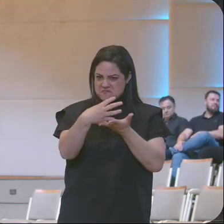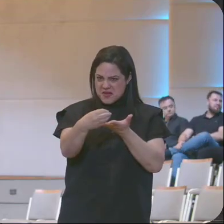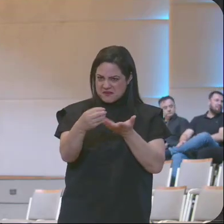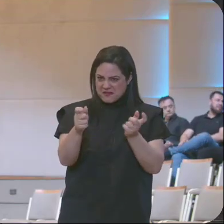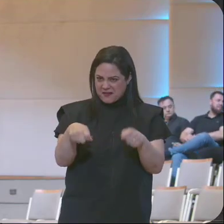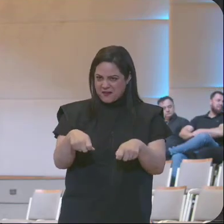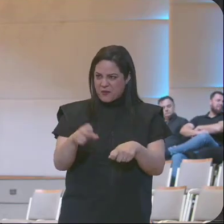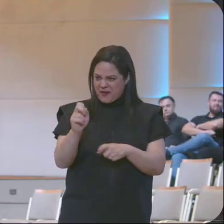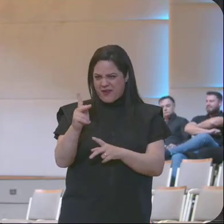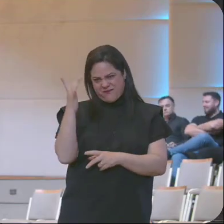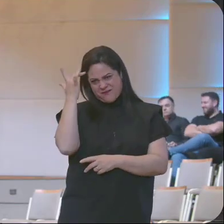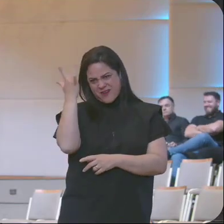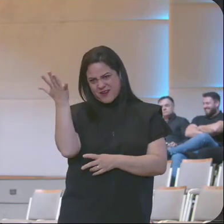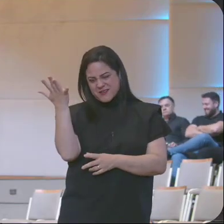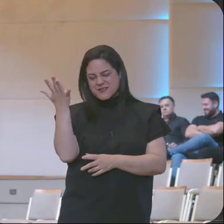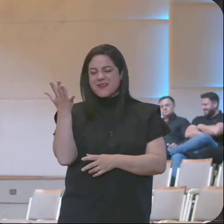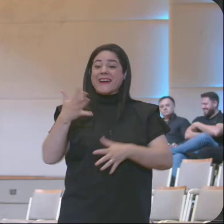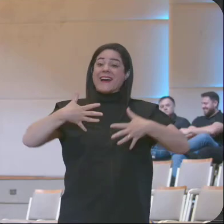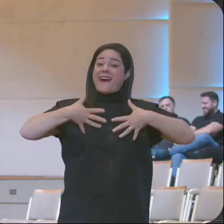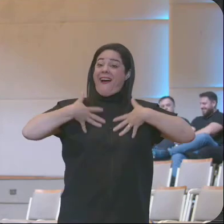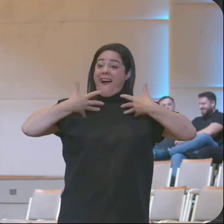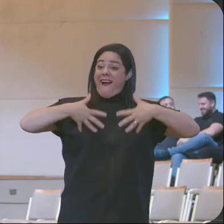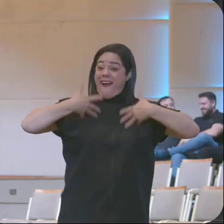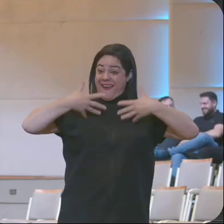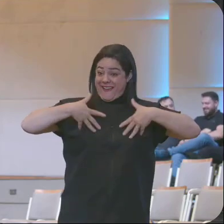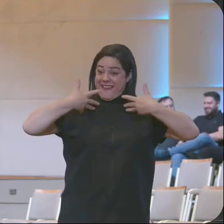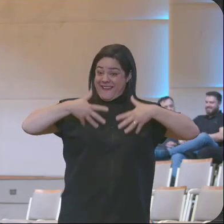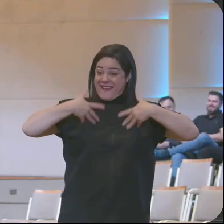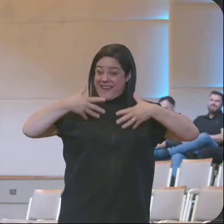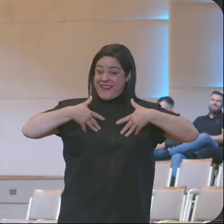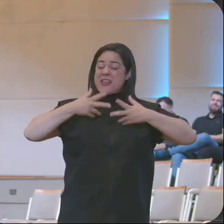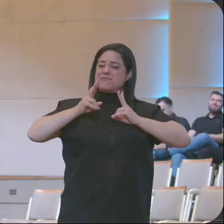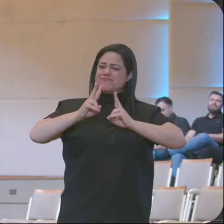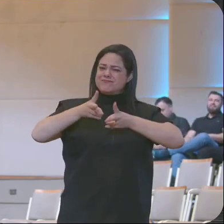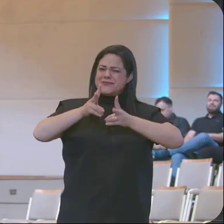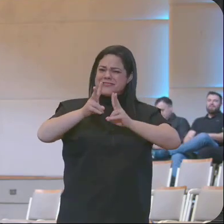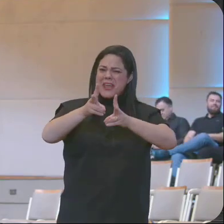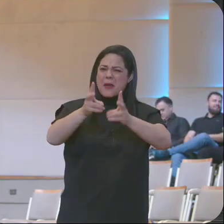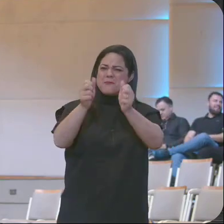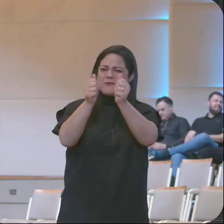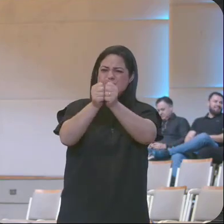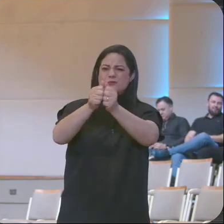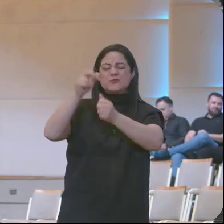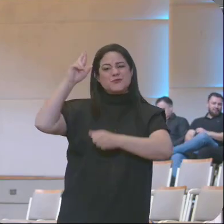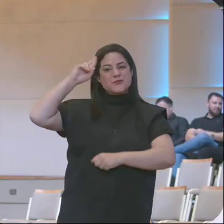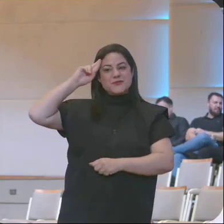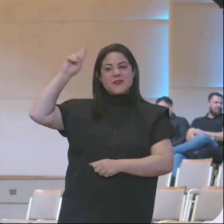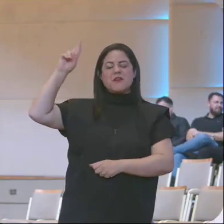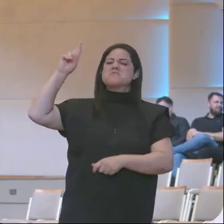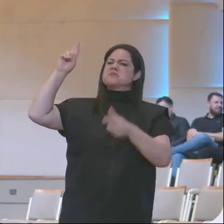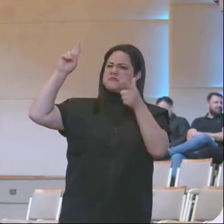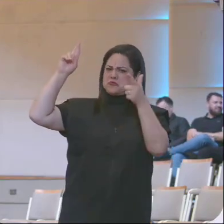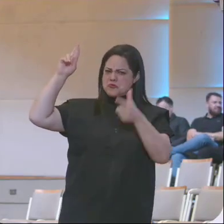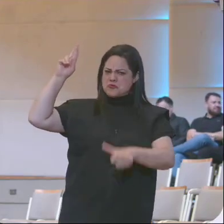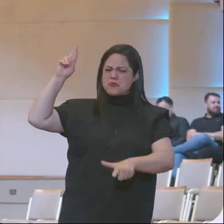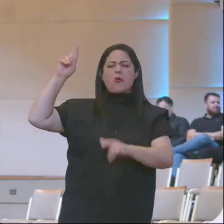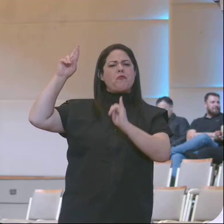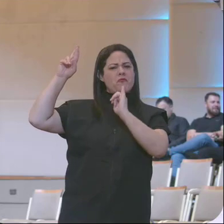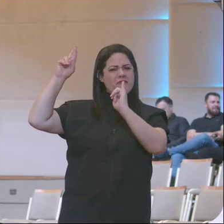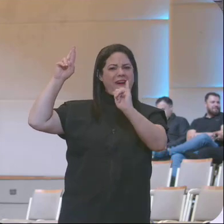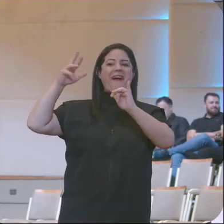esse versículo? Aqui ele é fácil. Alegrai-vos sempre no Senhor. Outra vez